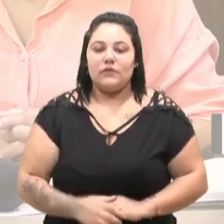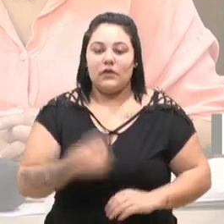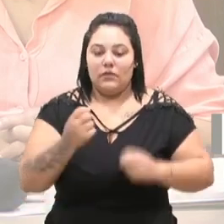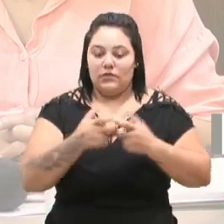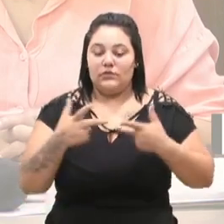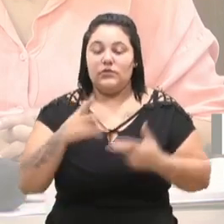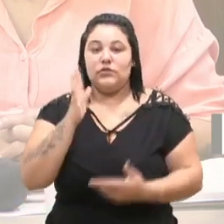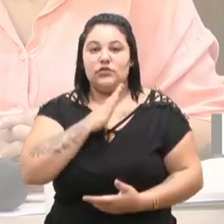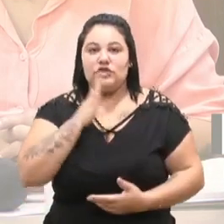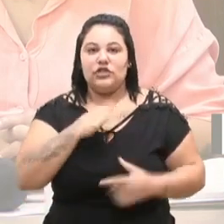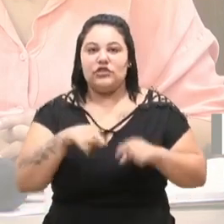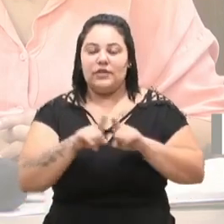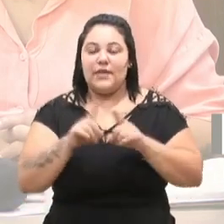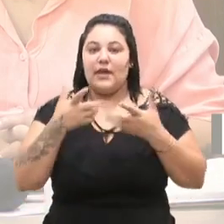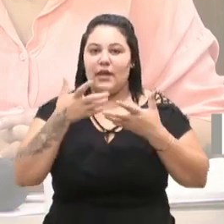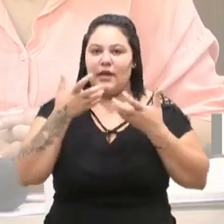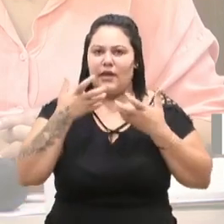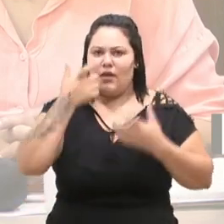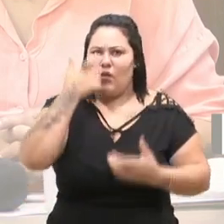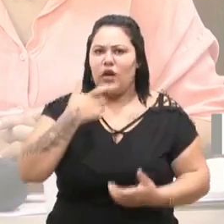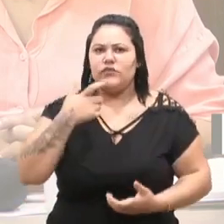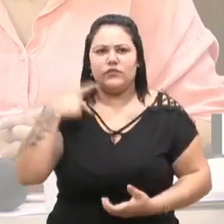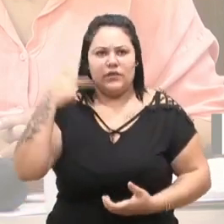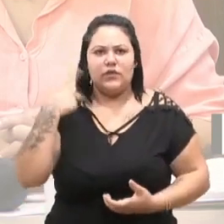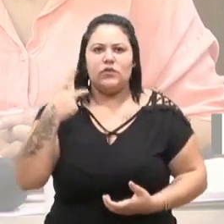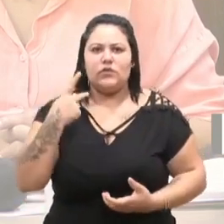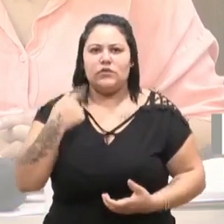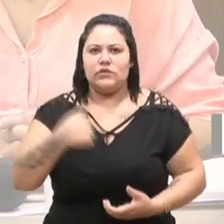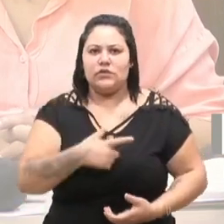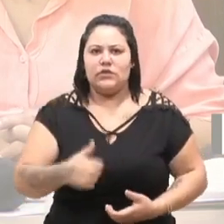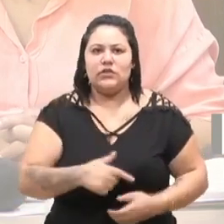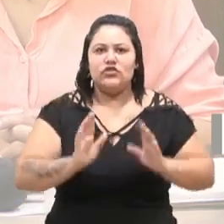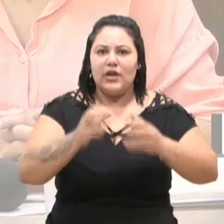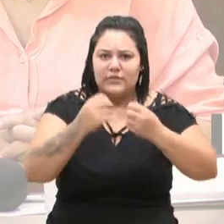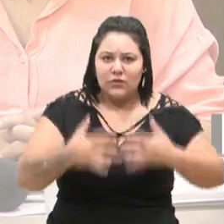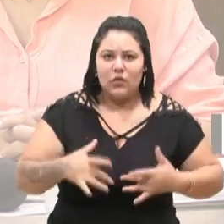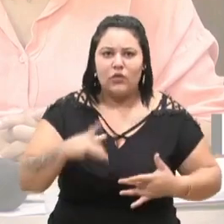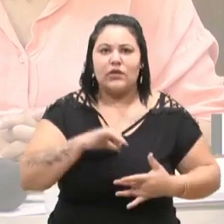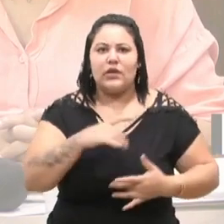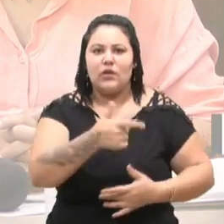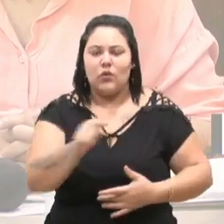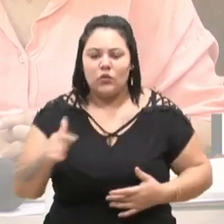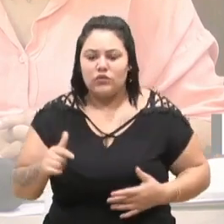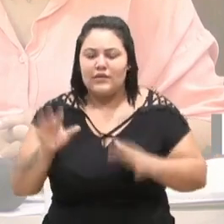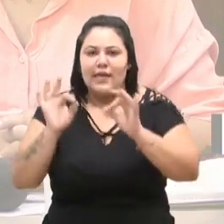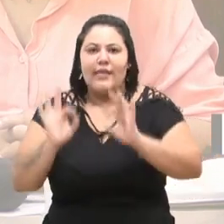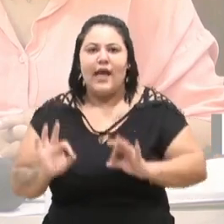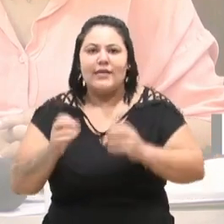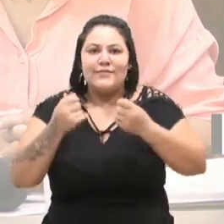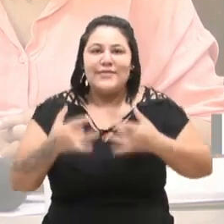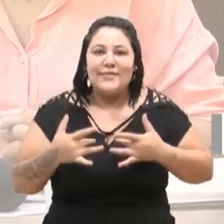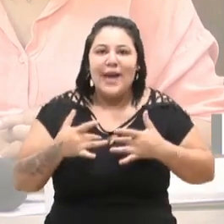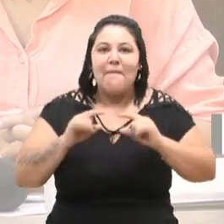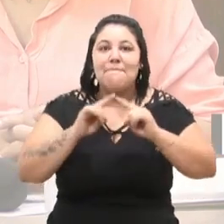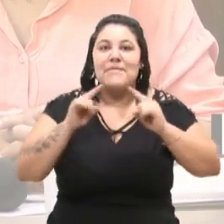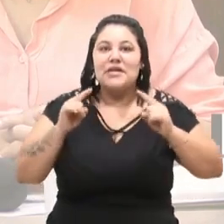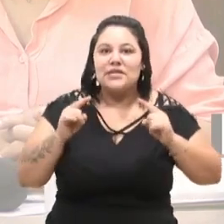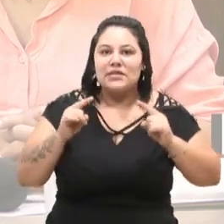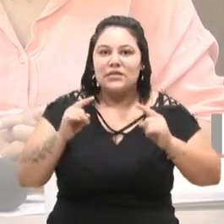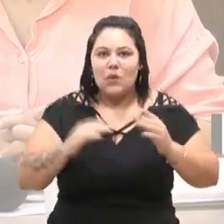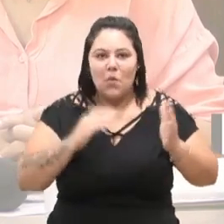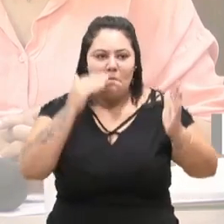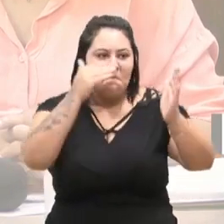que o vereador Zanquim até comentou da fala, tem outras questões que ele vai abordar, mas primaz do que qualquer